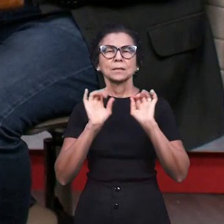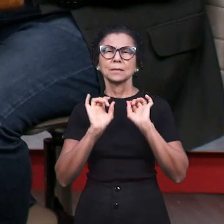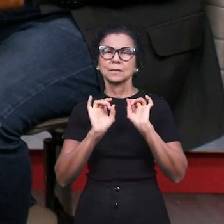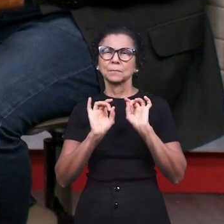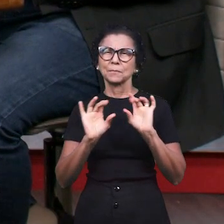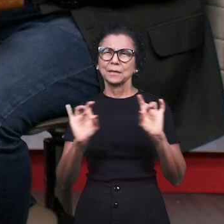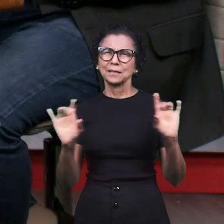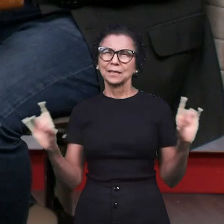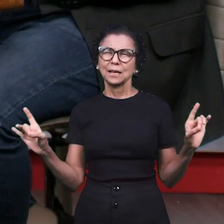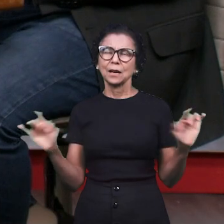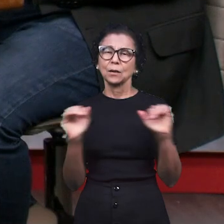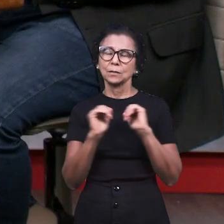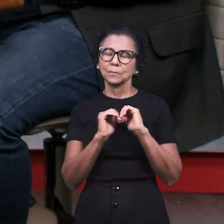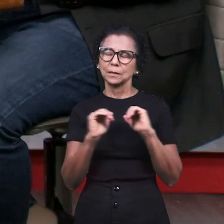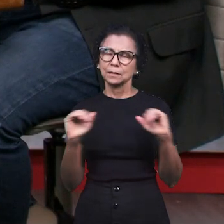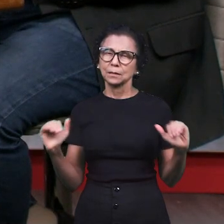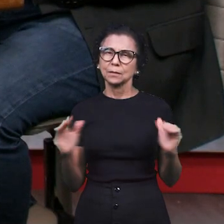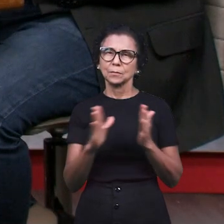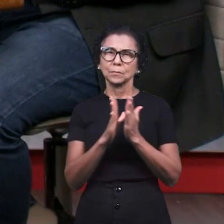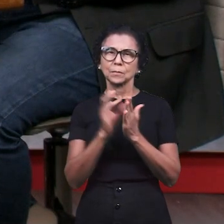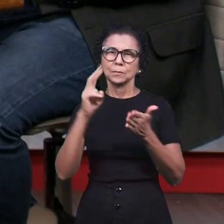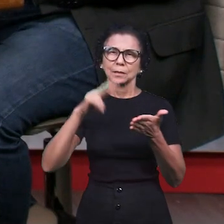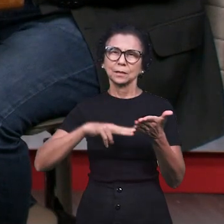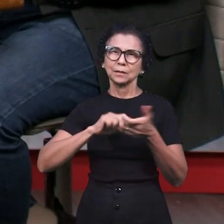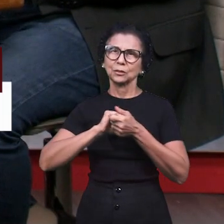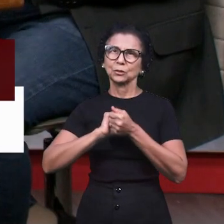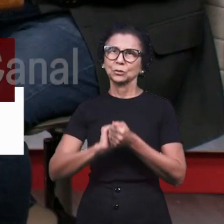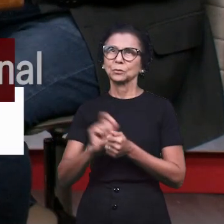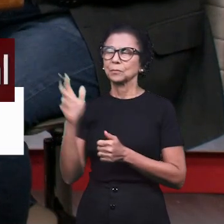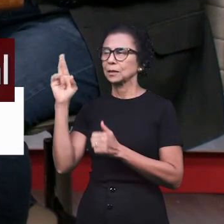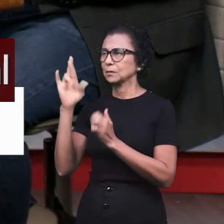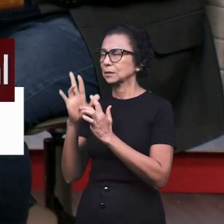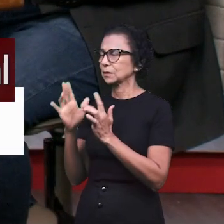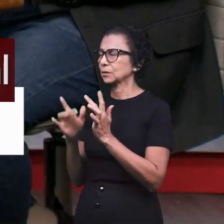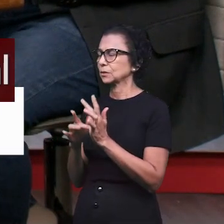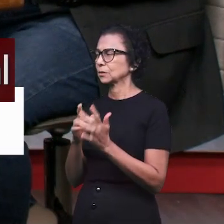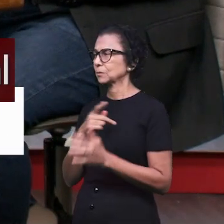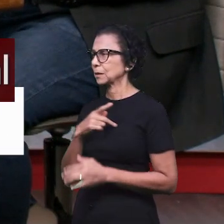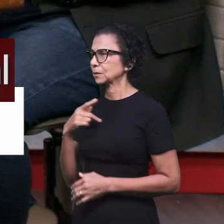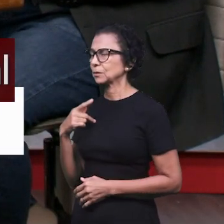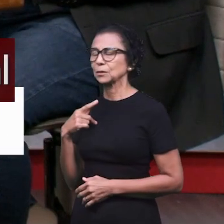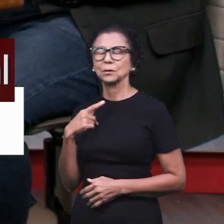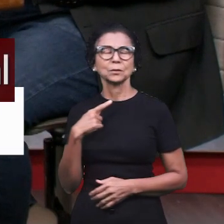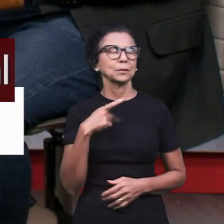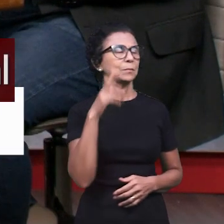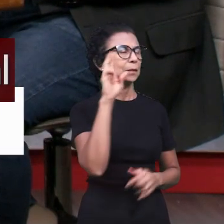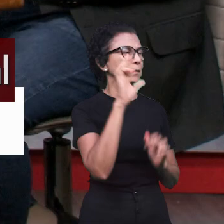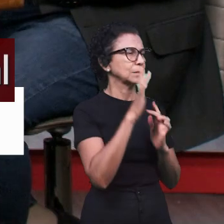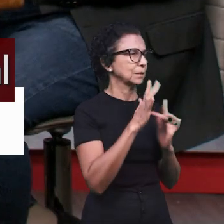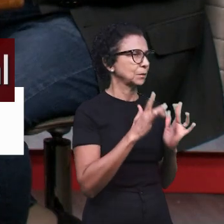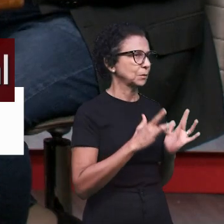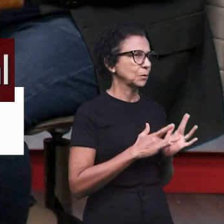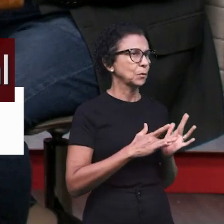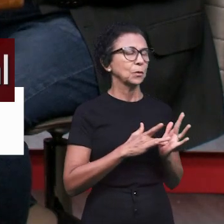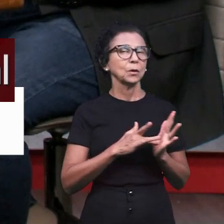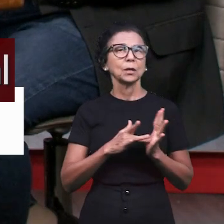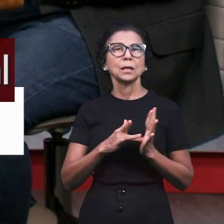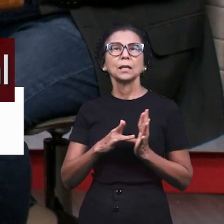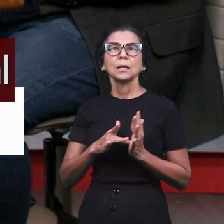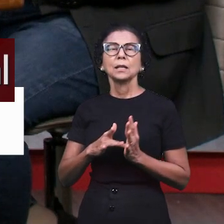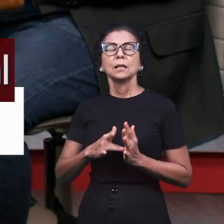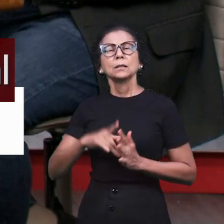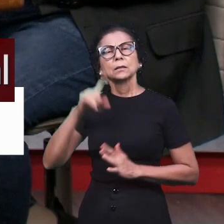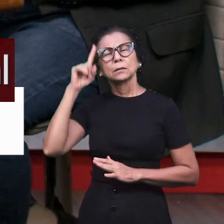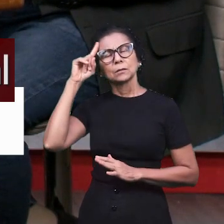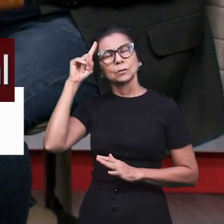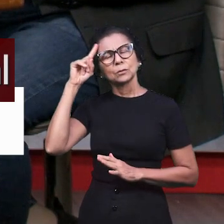que nós tiramos para ler a palavra do Senhor juntos. Paz do Senhor, pastor Fábio. Paz do Senhor, Andréia. Nós estamos acompanhando, assim, dia